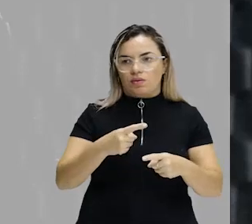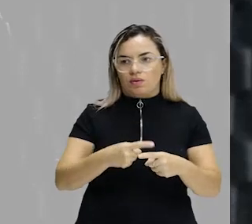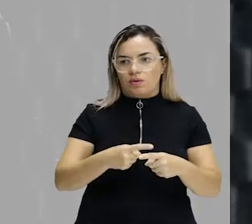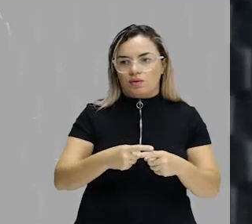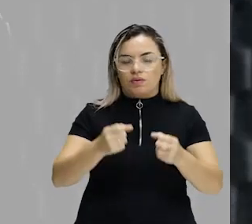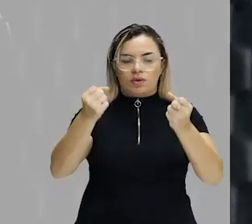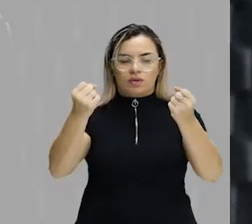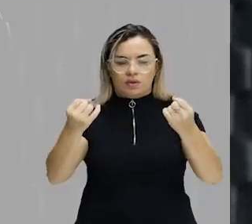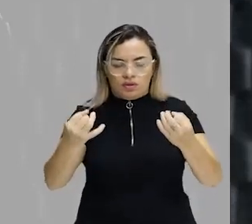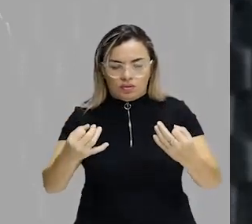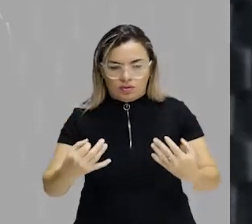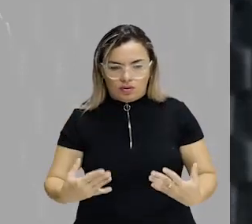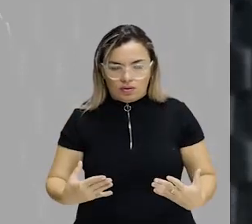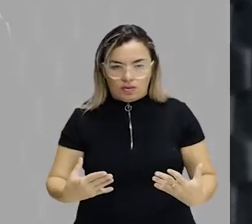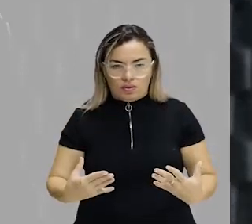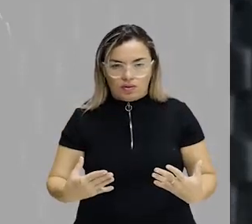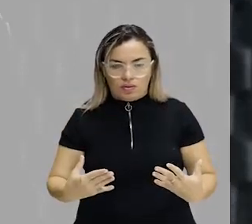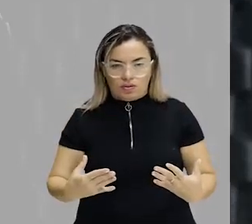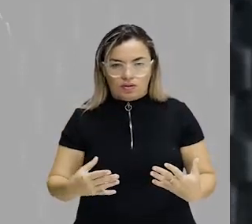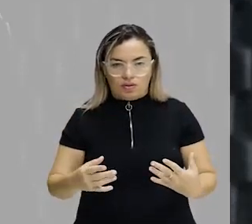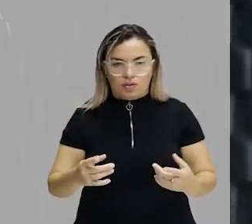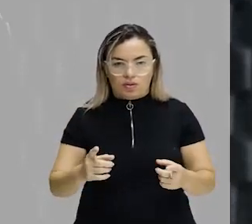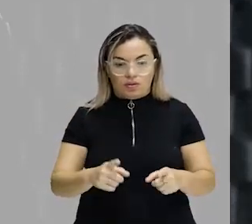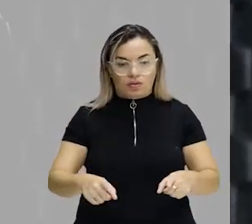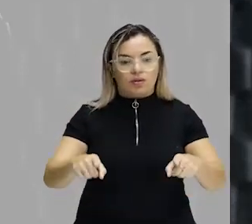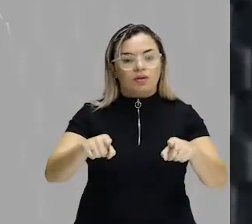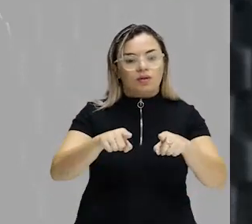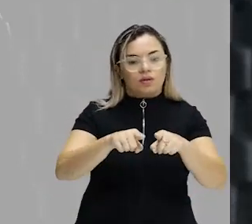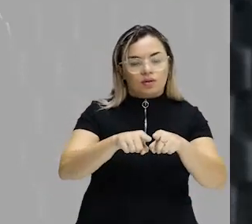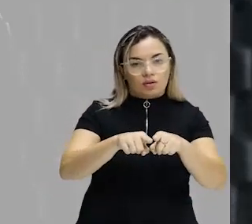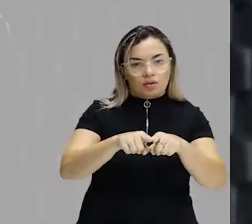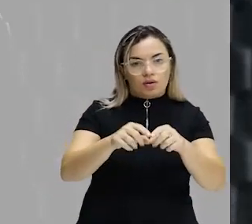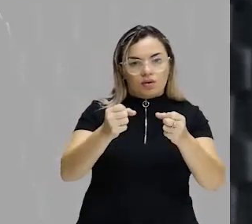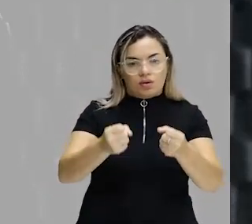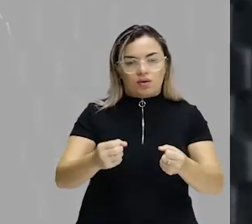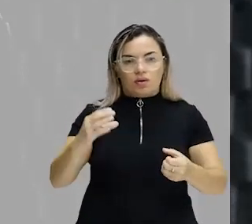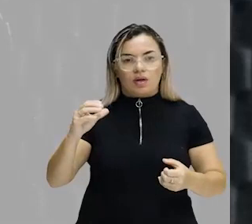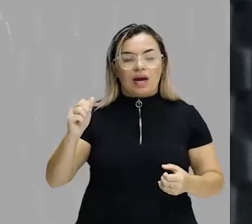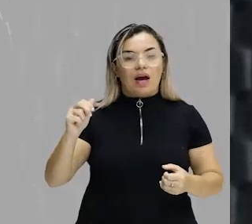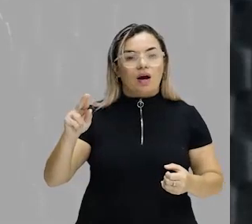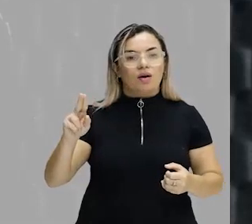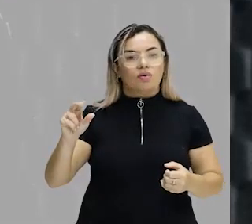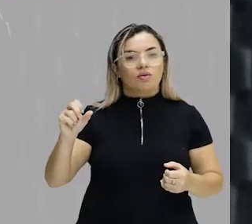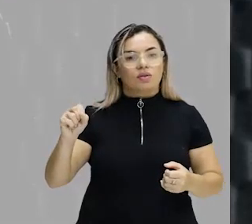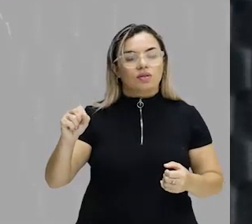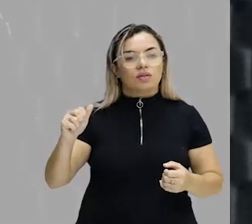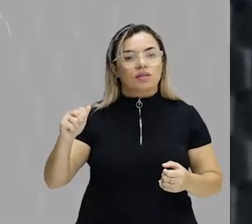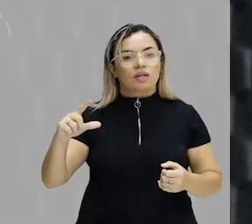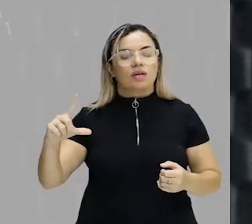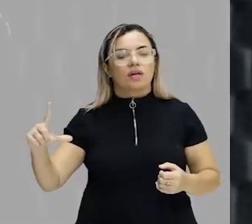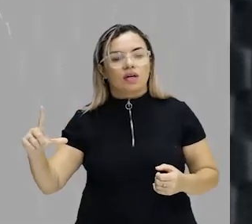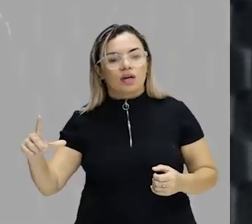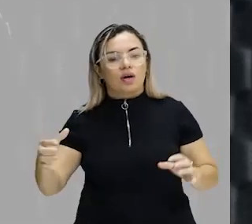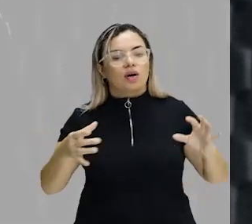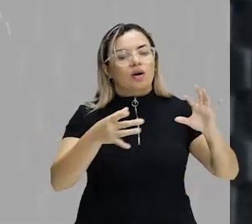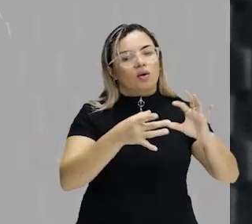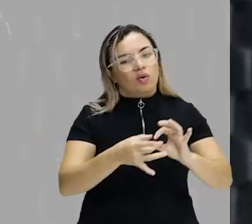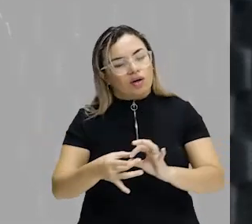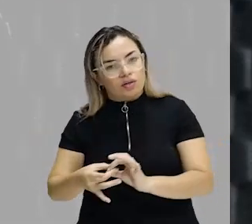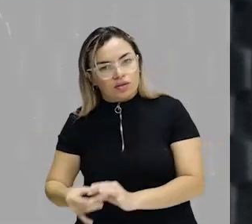ser explicativa, assim como pode ser causal. E é o contexto que vai nos ajudar a entender,